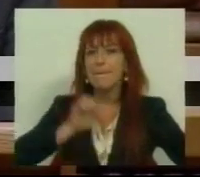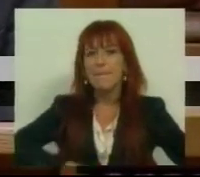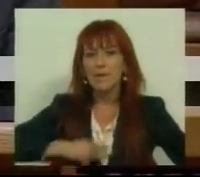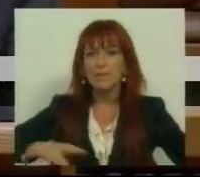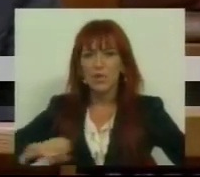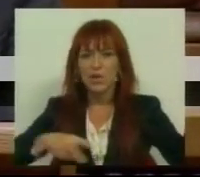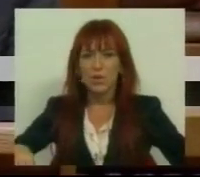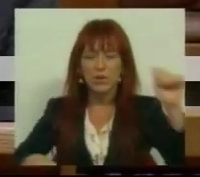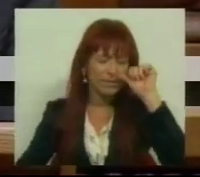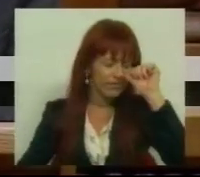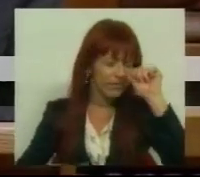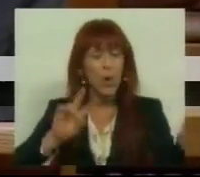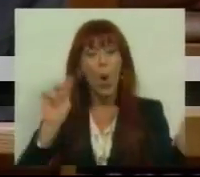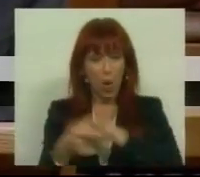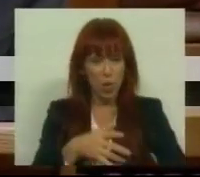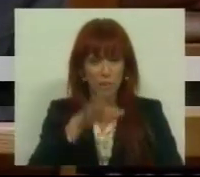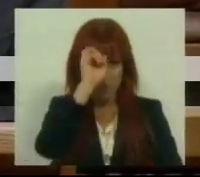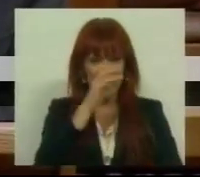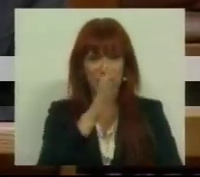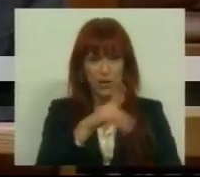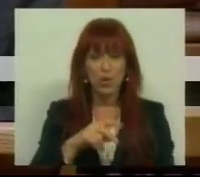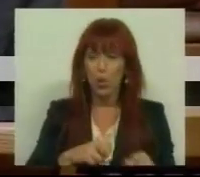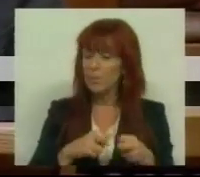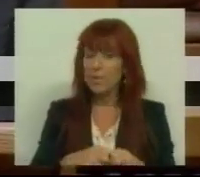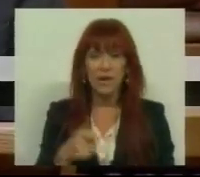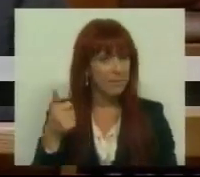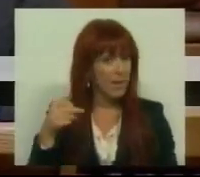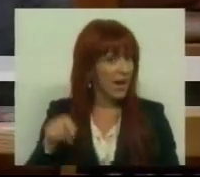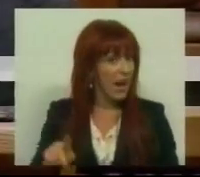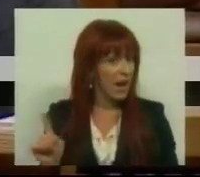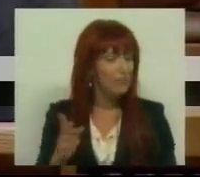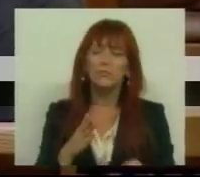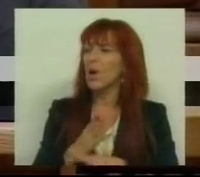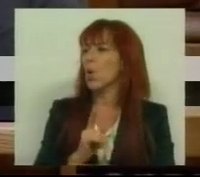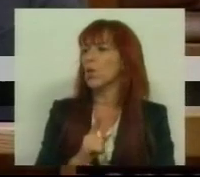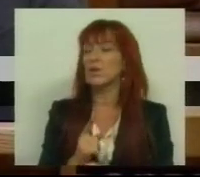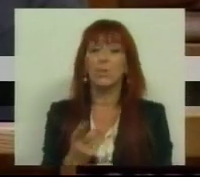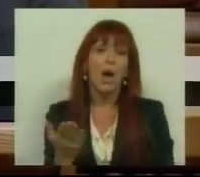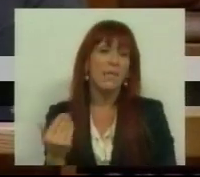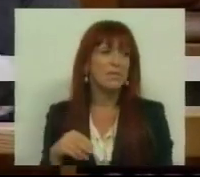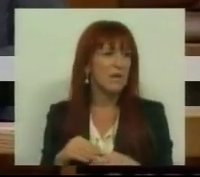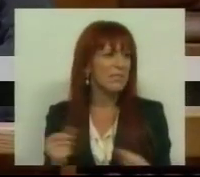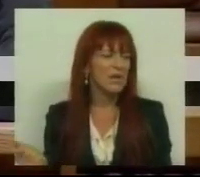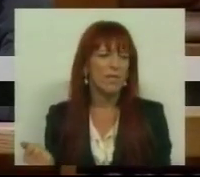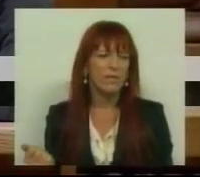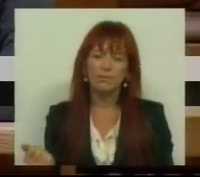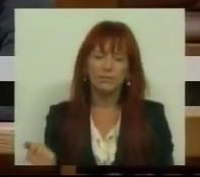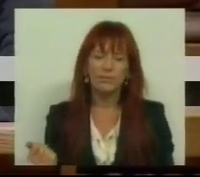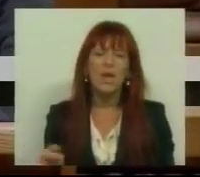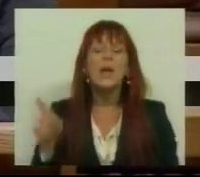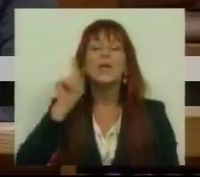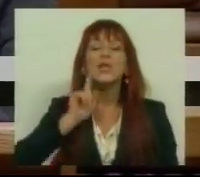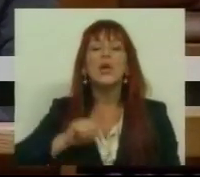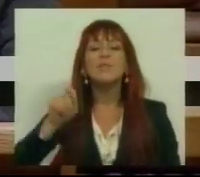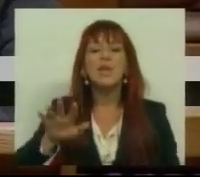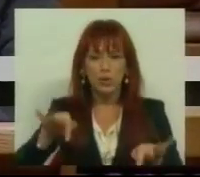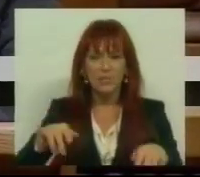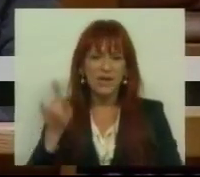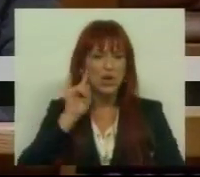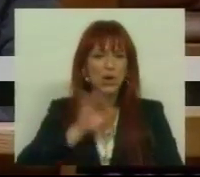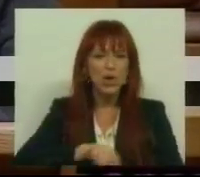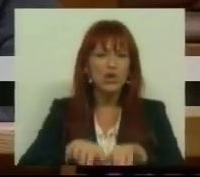de euros. Ao contrário do que diz o Governo, o problema do BPN continua por resolver. E termino, Senhora Presidente,